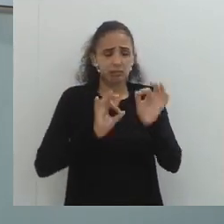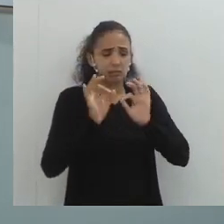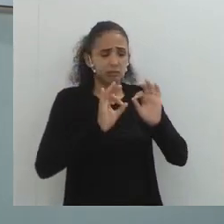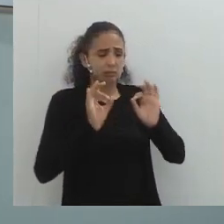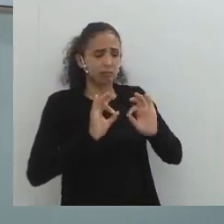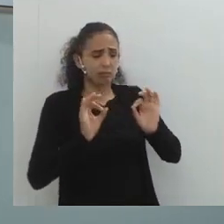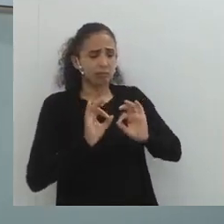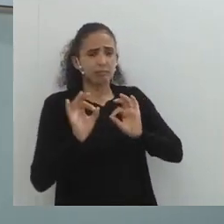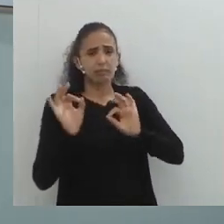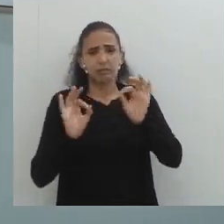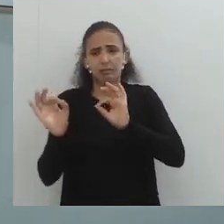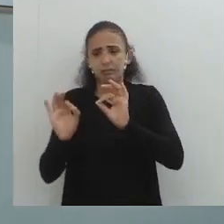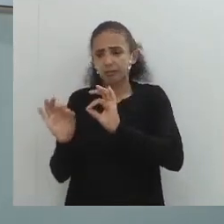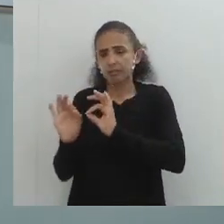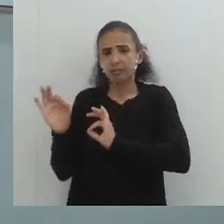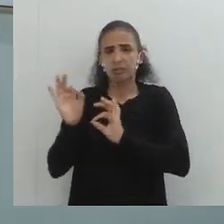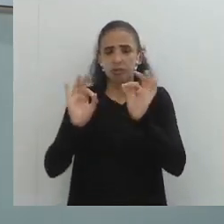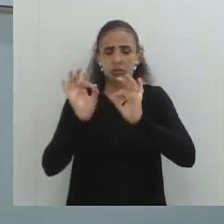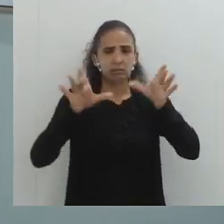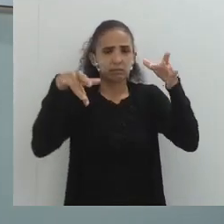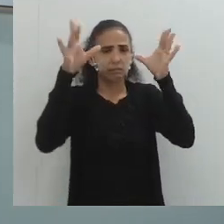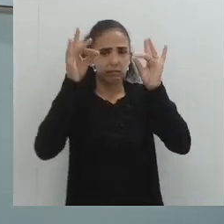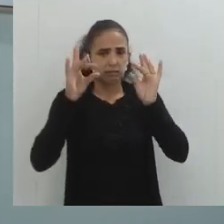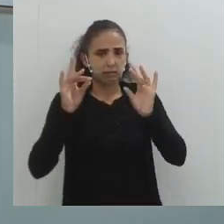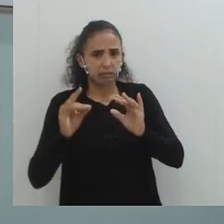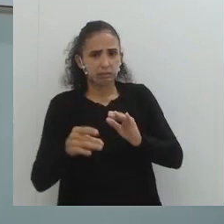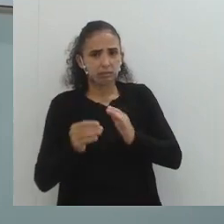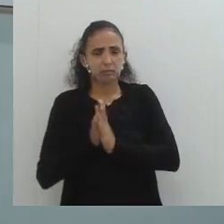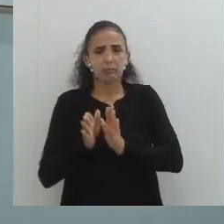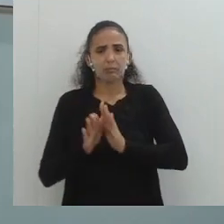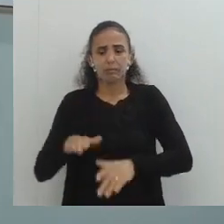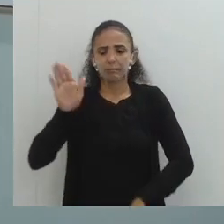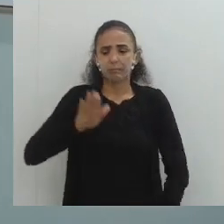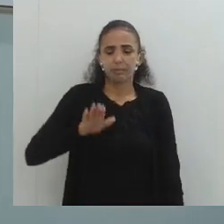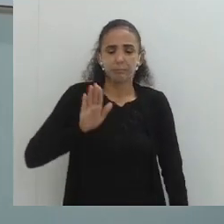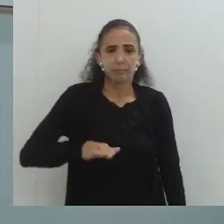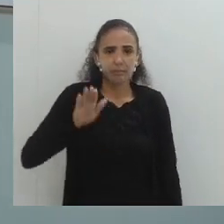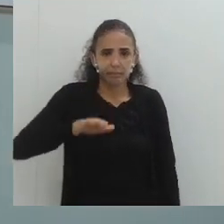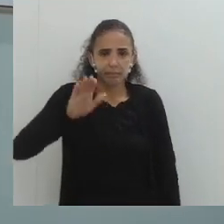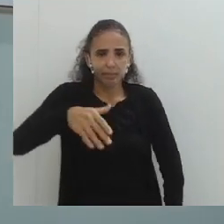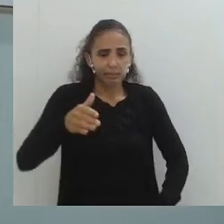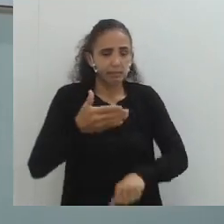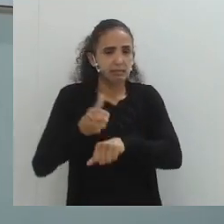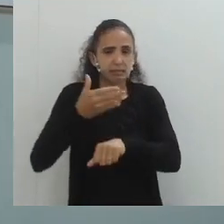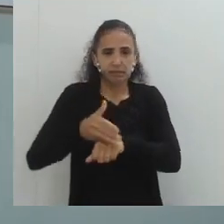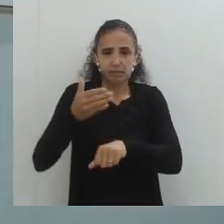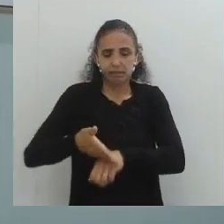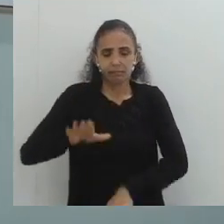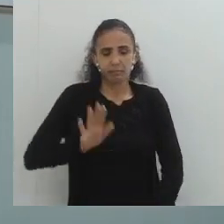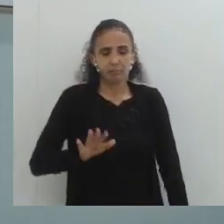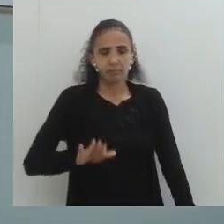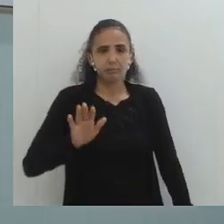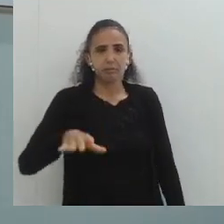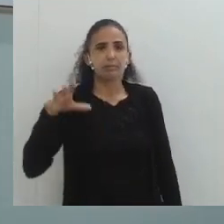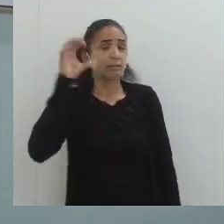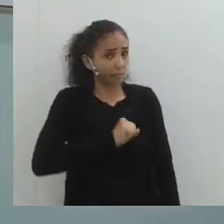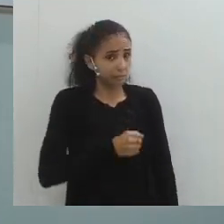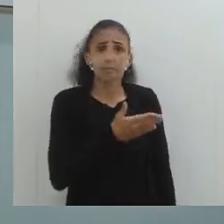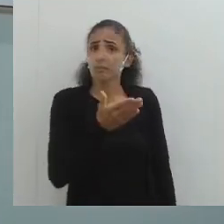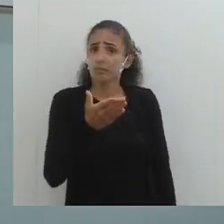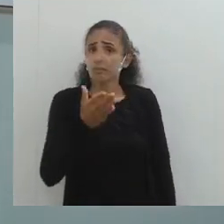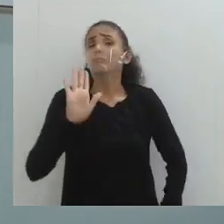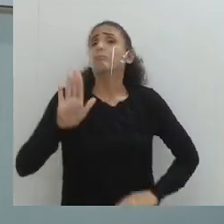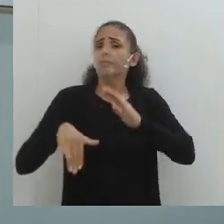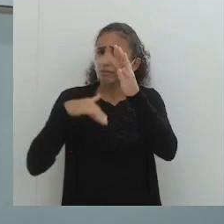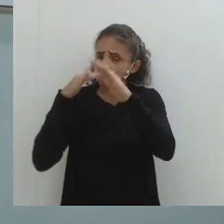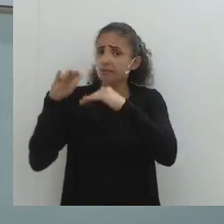treinamento para jogador de basquete, de handebol. Então tem essa questão da rapidez. Pode ser desenvolvido,